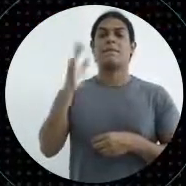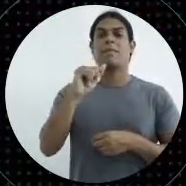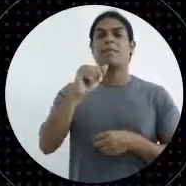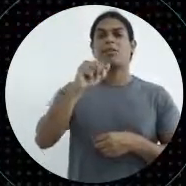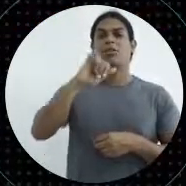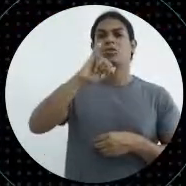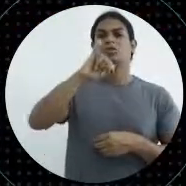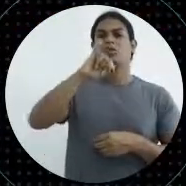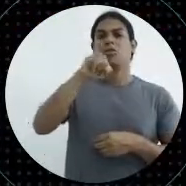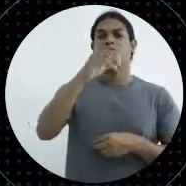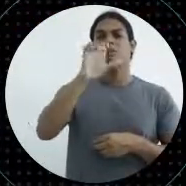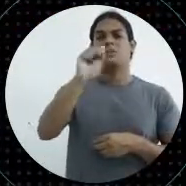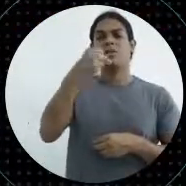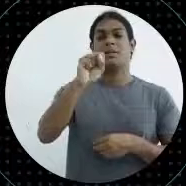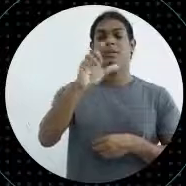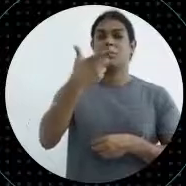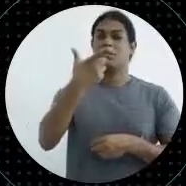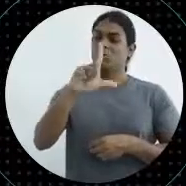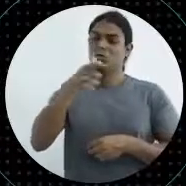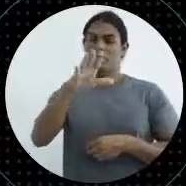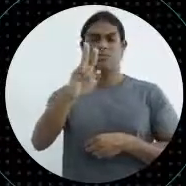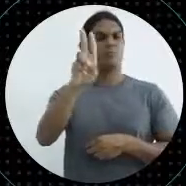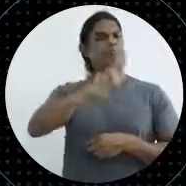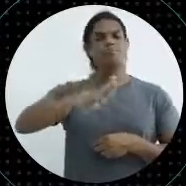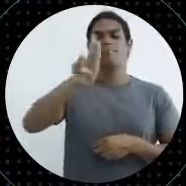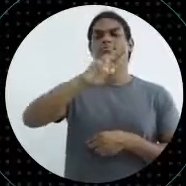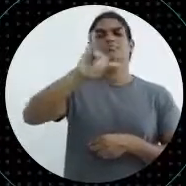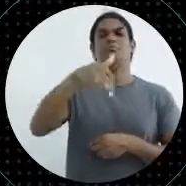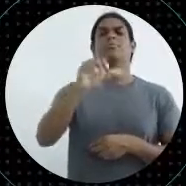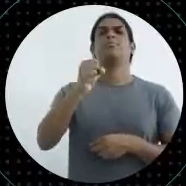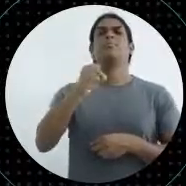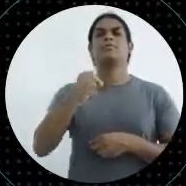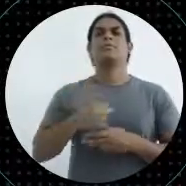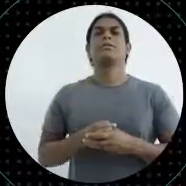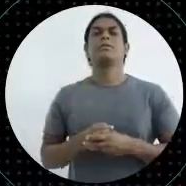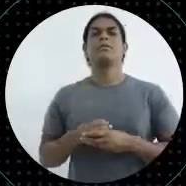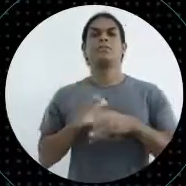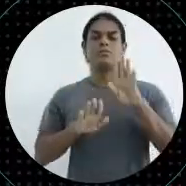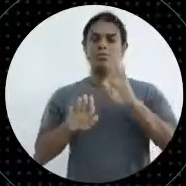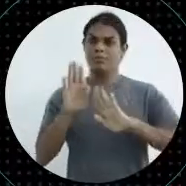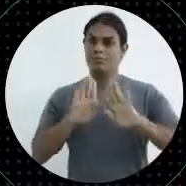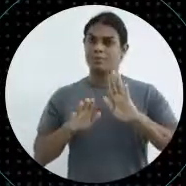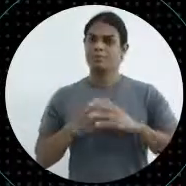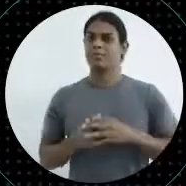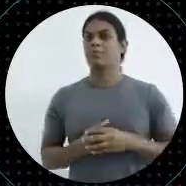min.js, você coloca min.js. Se não tem, você não coloca. Beleza? Então, atente para isso.